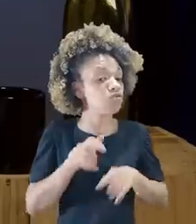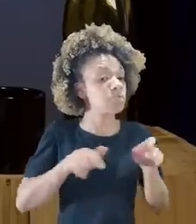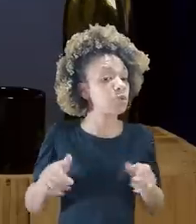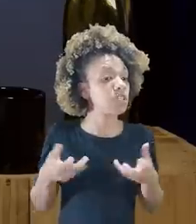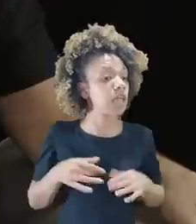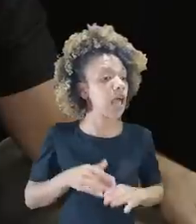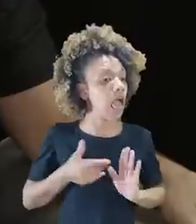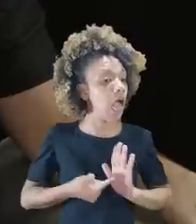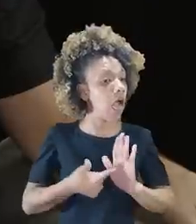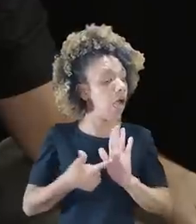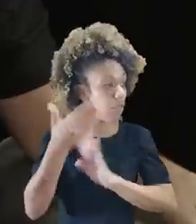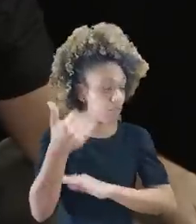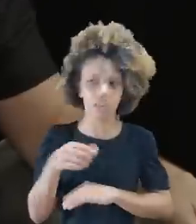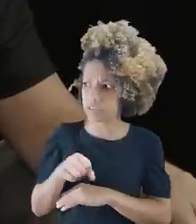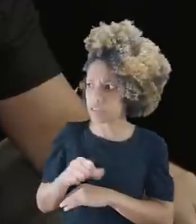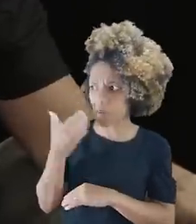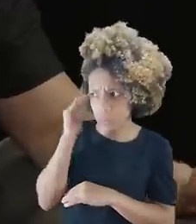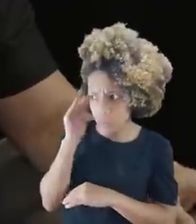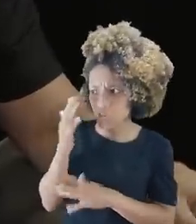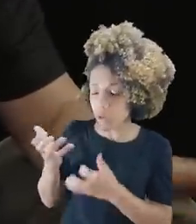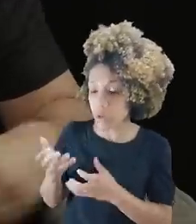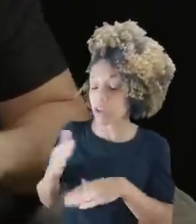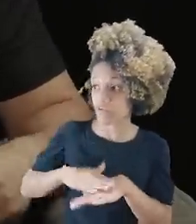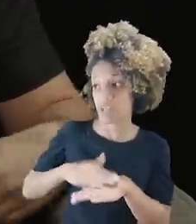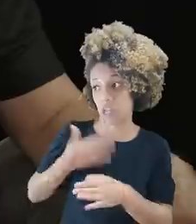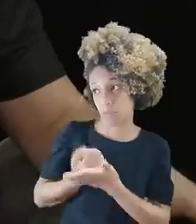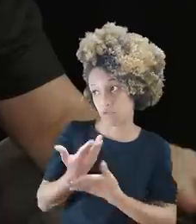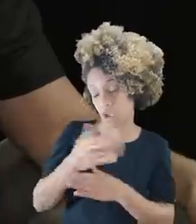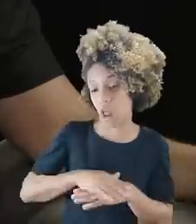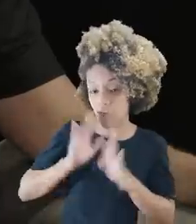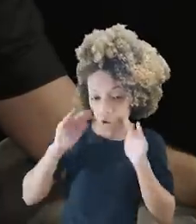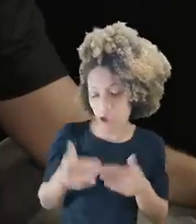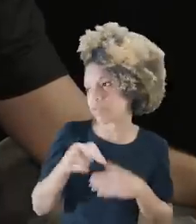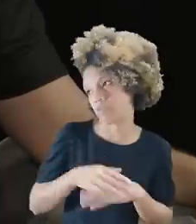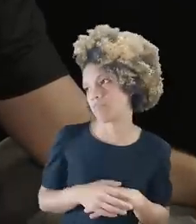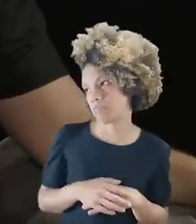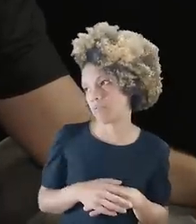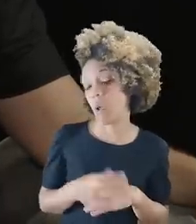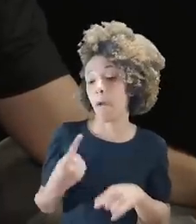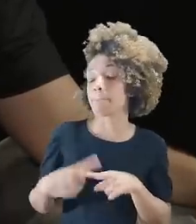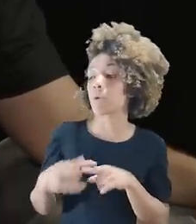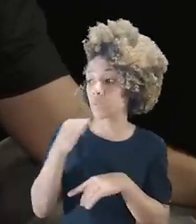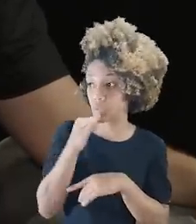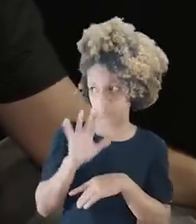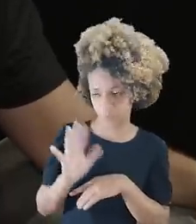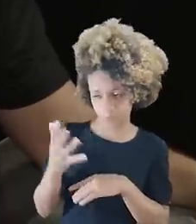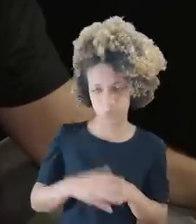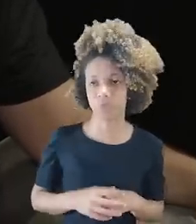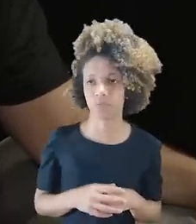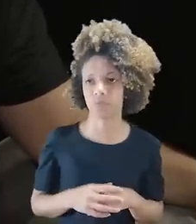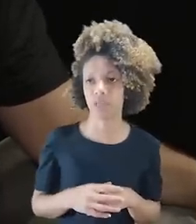sim e muita gente que tá entrando nesse universo con muita gente sendo uma Susana Alves agora pode ser que